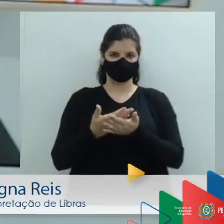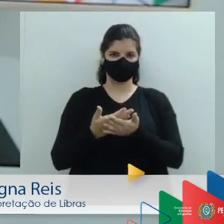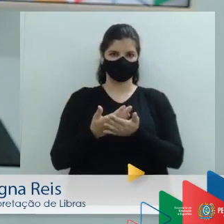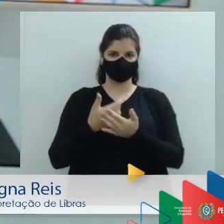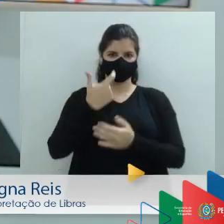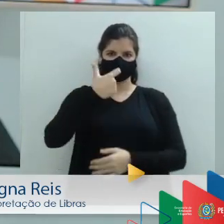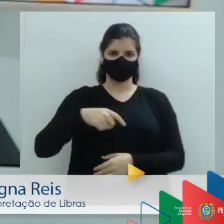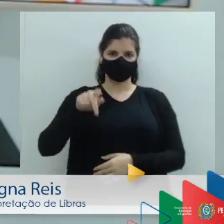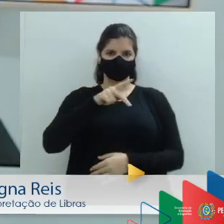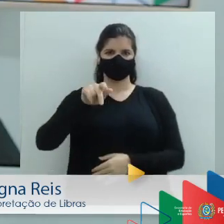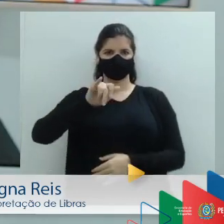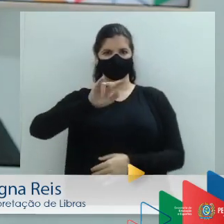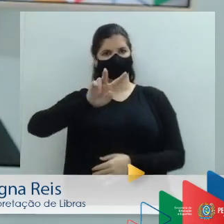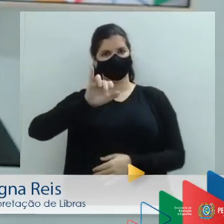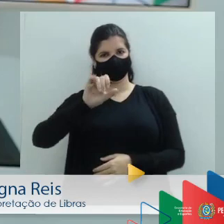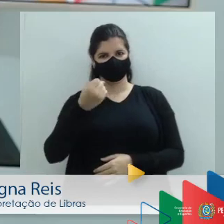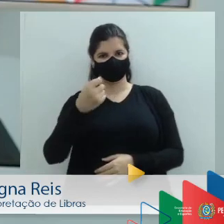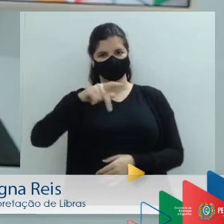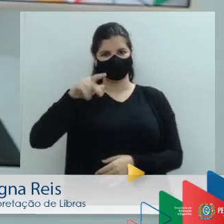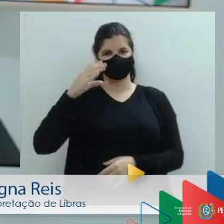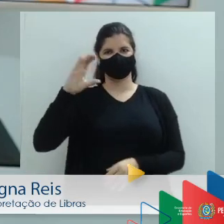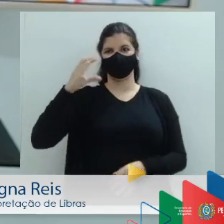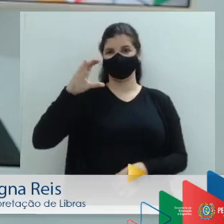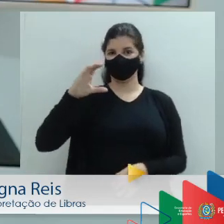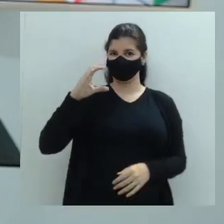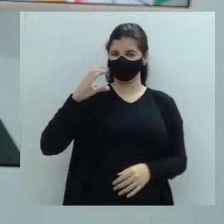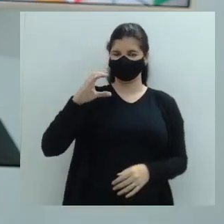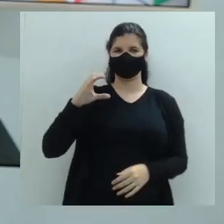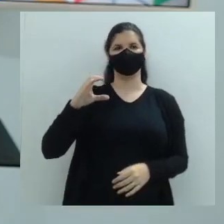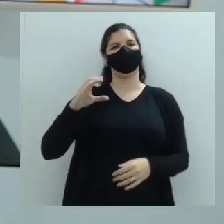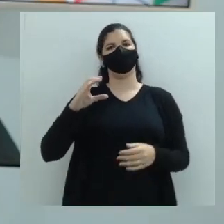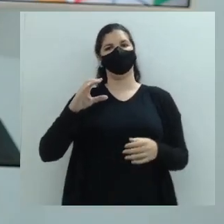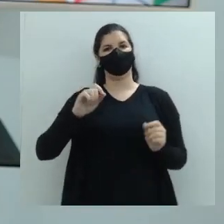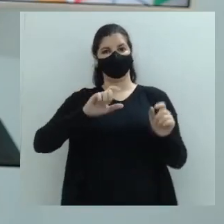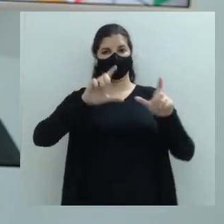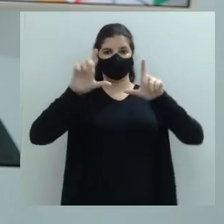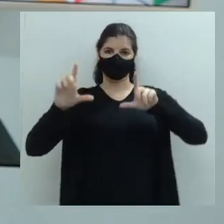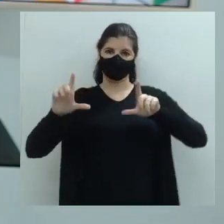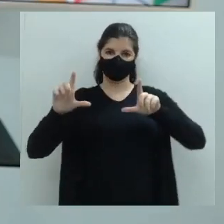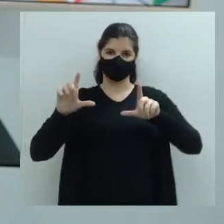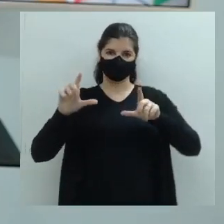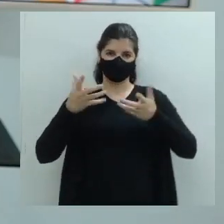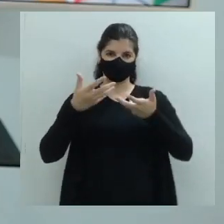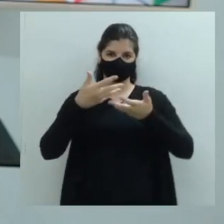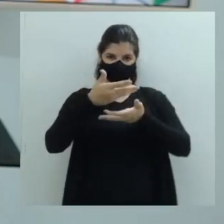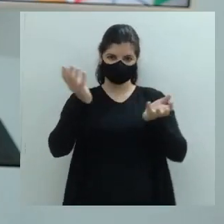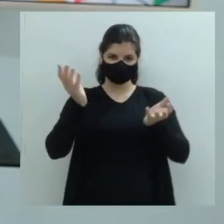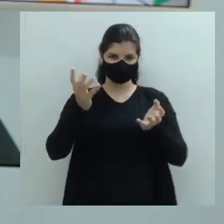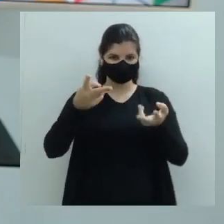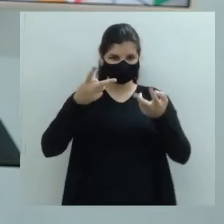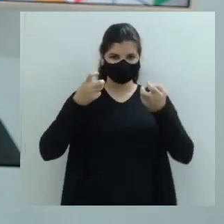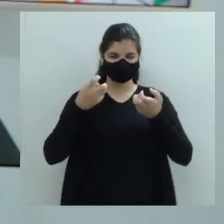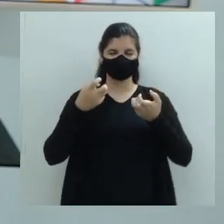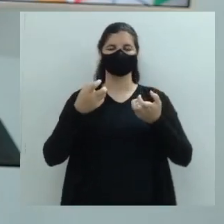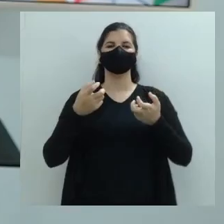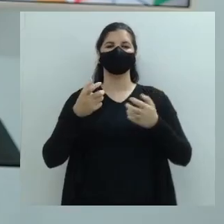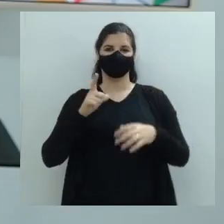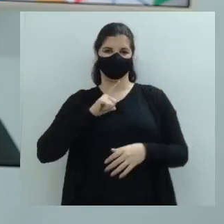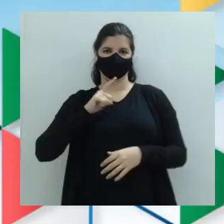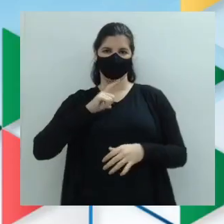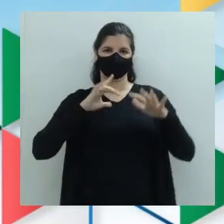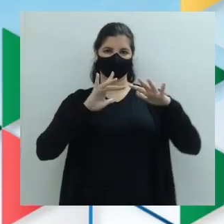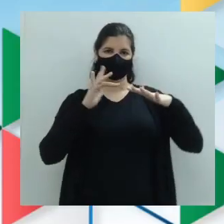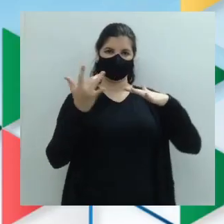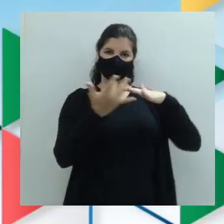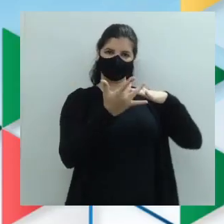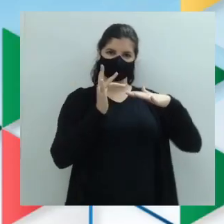sou o professor Ives Fernando, eu sou professor de ciências. Aí na telinha eu gostaria que vocês observassem que tem a minha